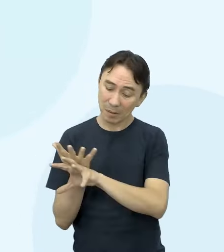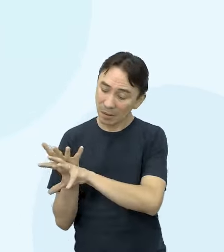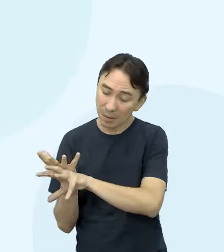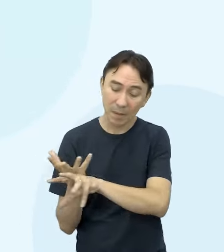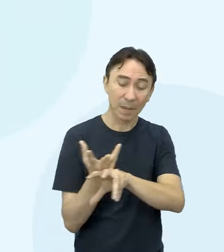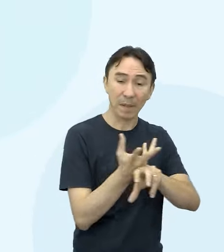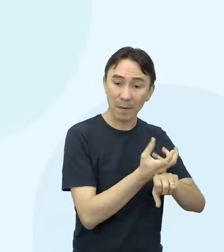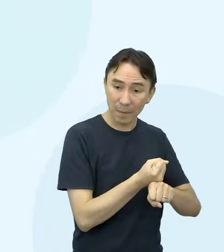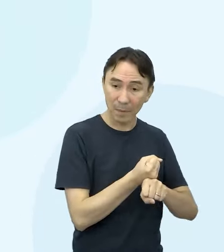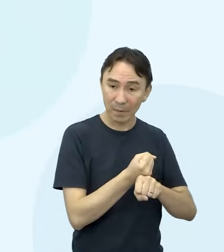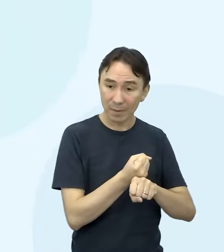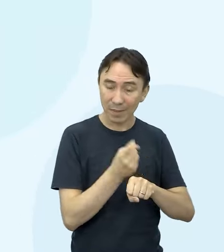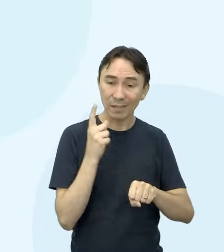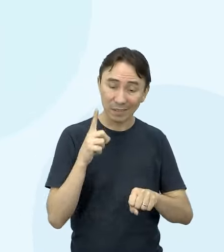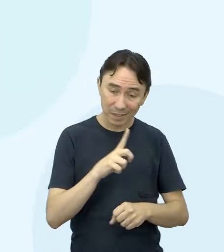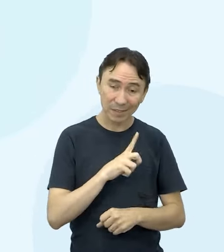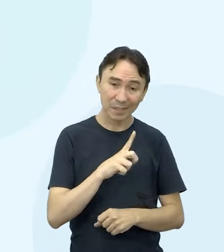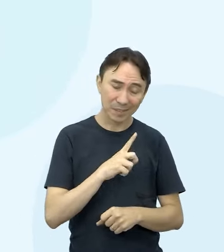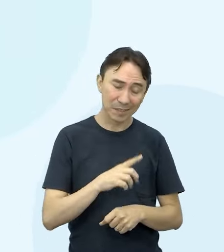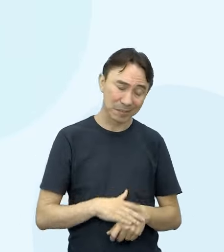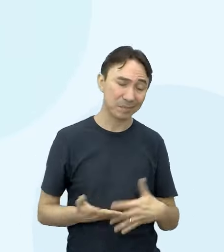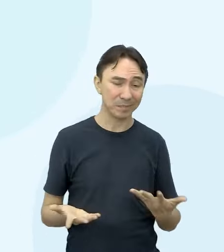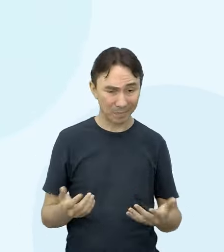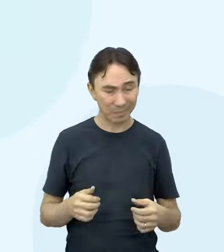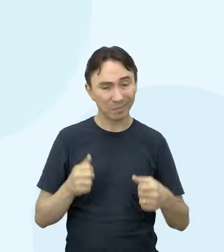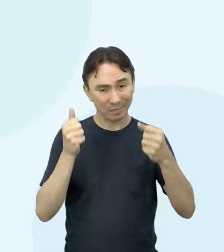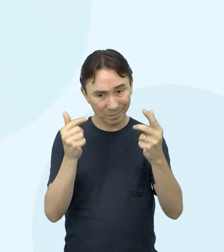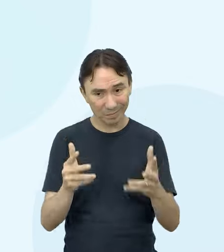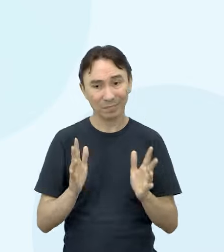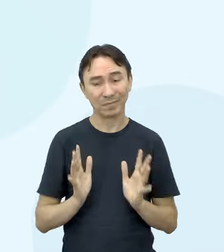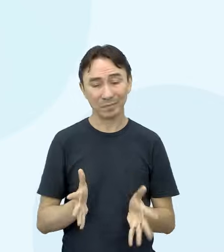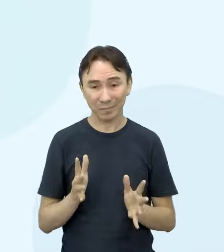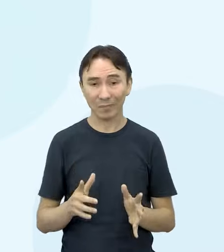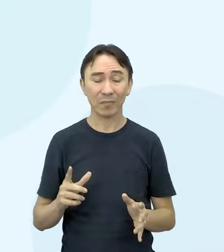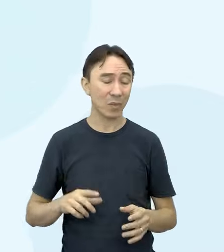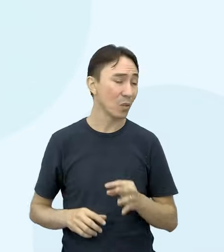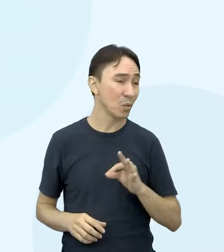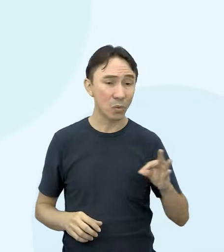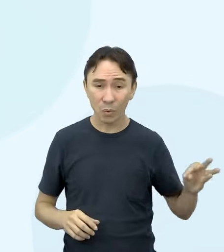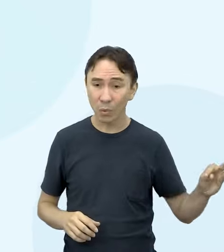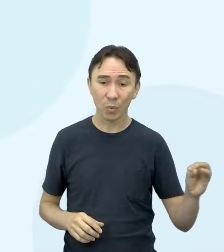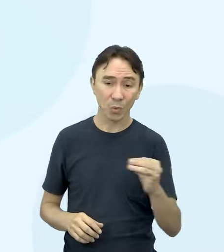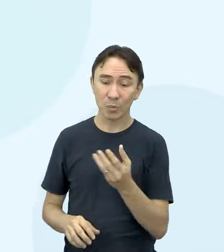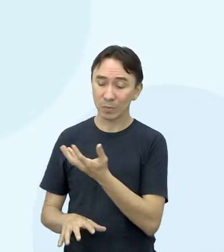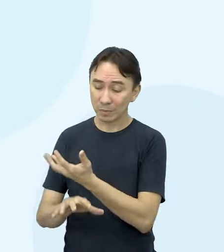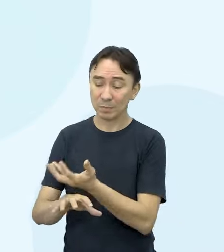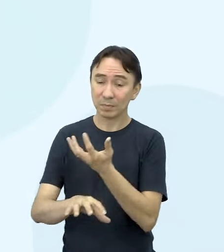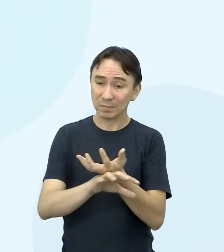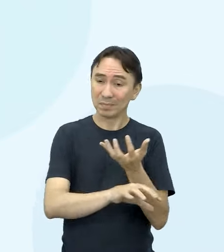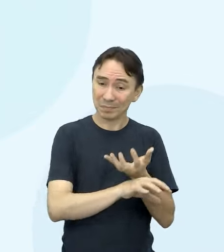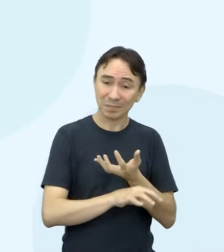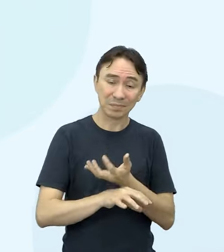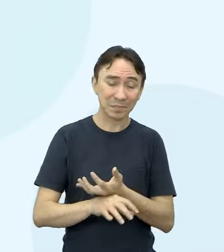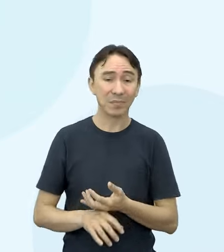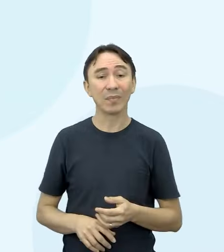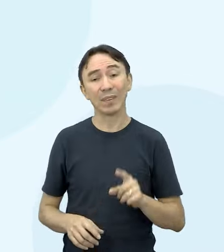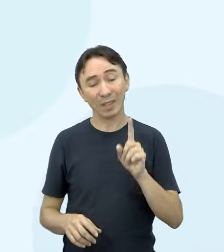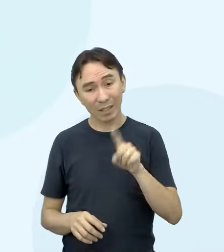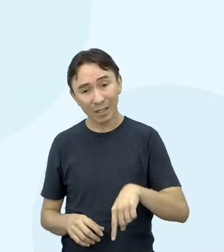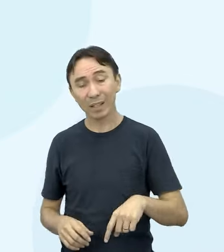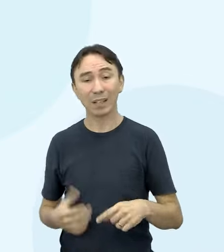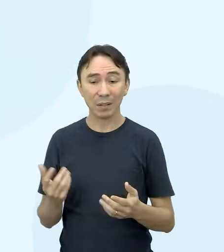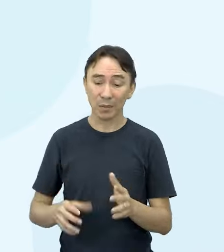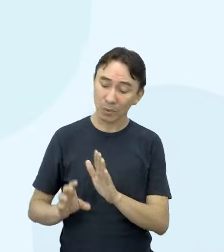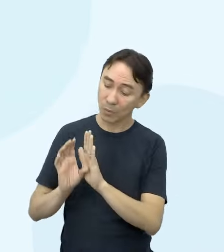falei anteriormente, né, o que perpassa, né, esses componentes, todos esses componentes, por exemplo, aqui, é a questão do conceito